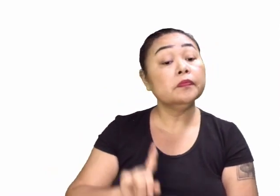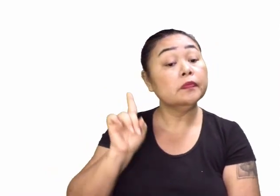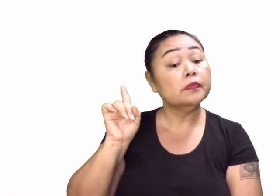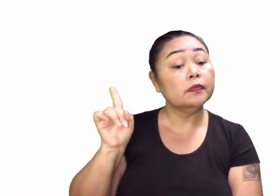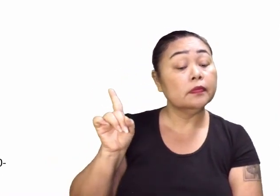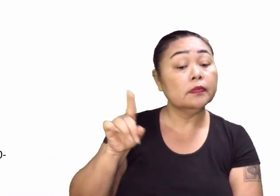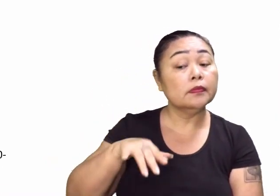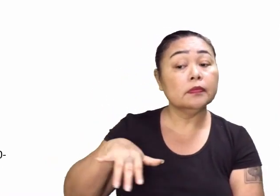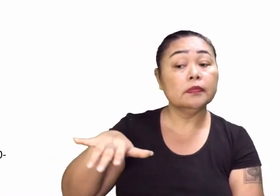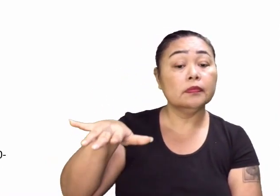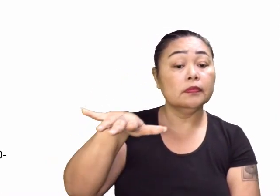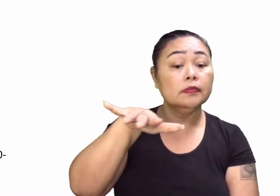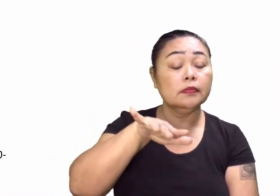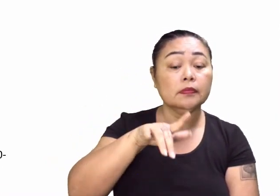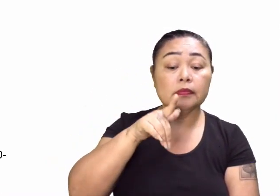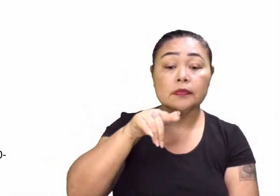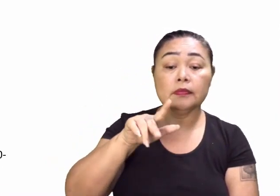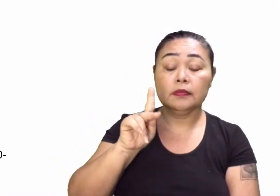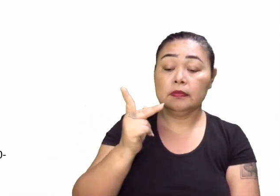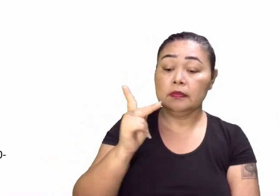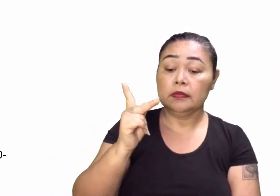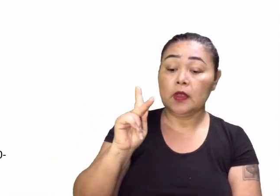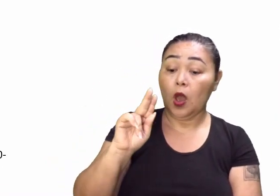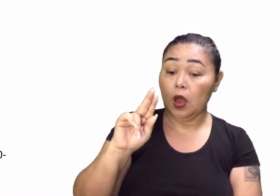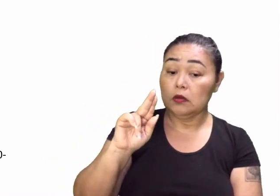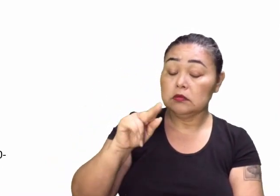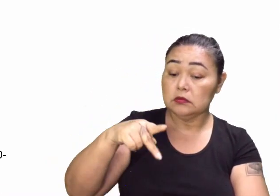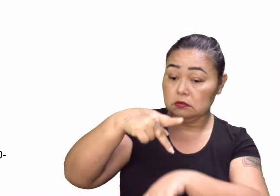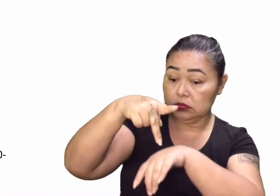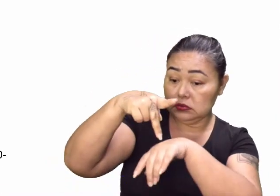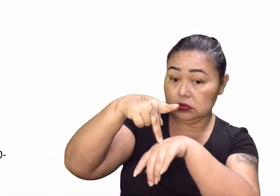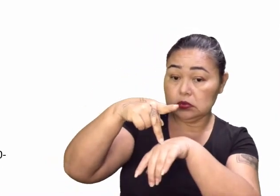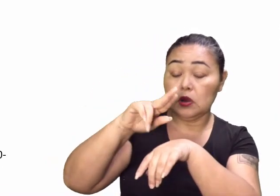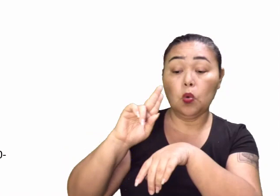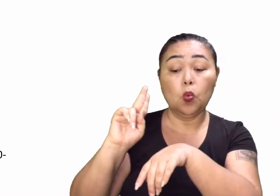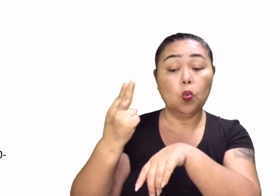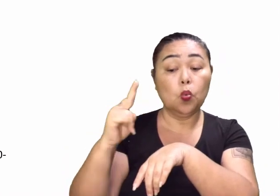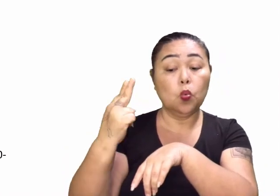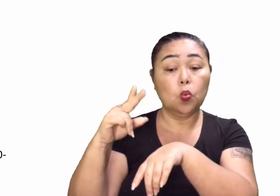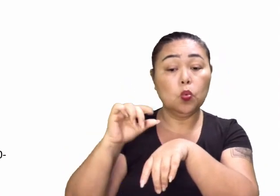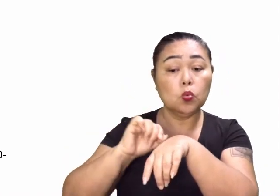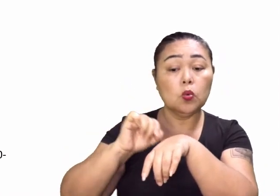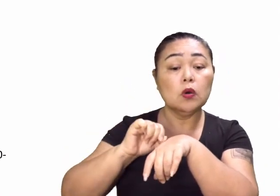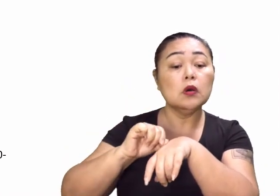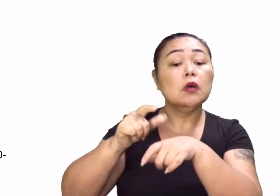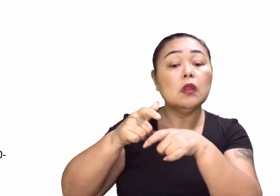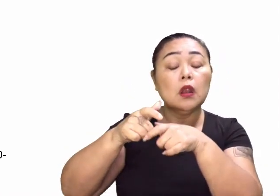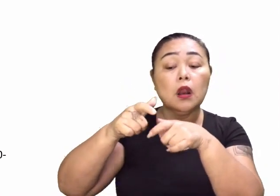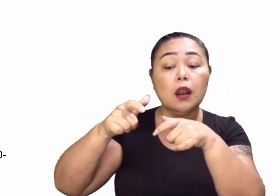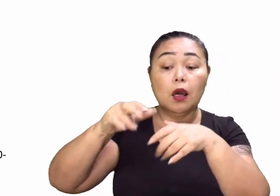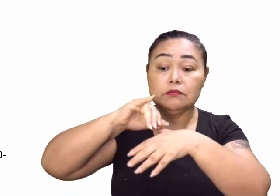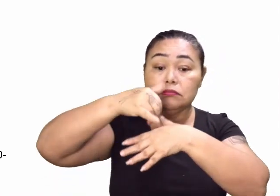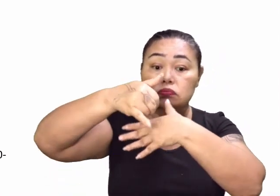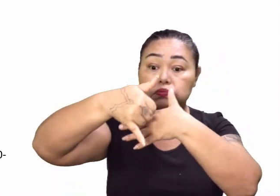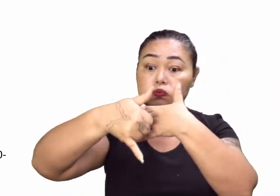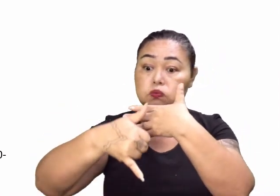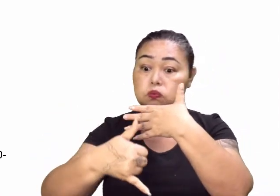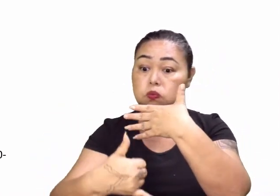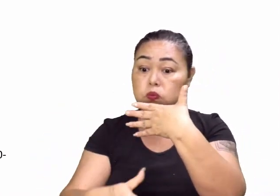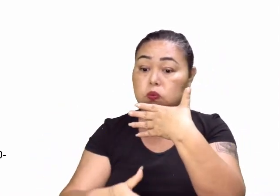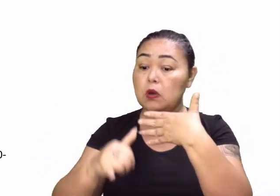E a região hidrográfica do Uruguai apresenta também um grande potencial